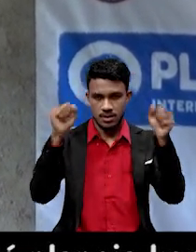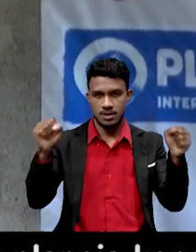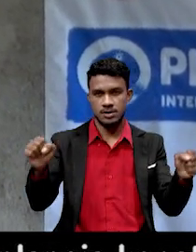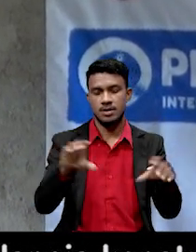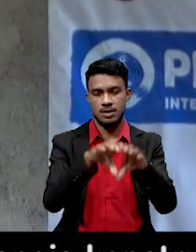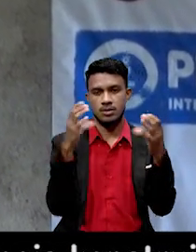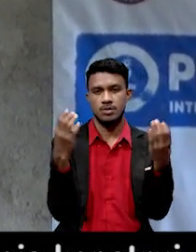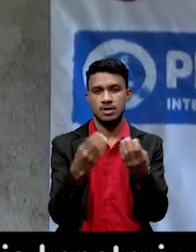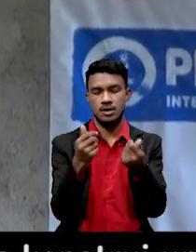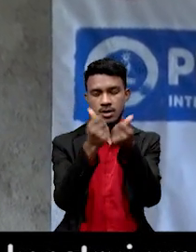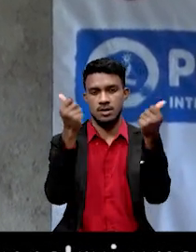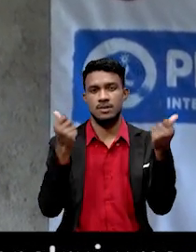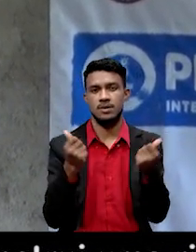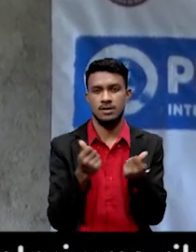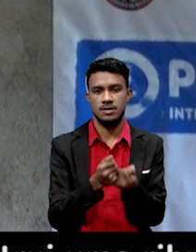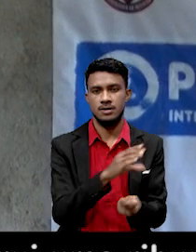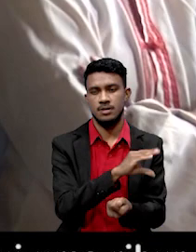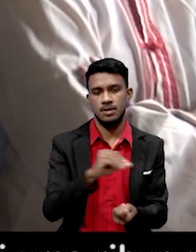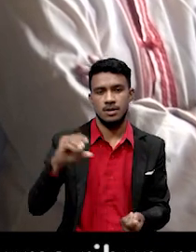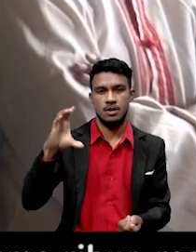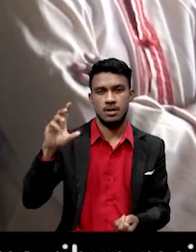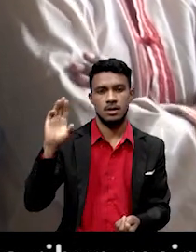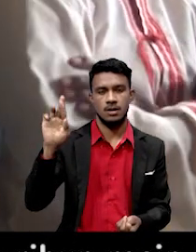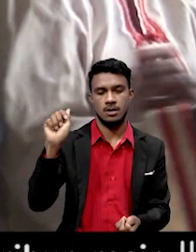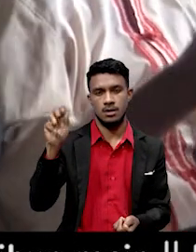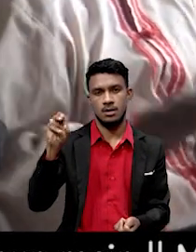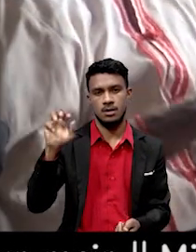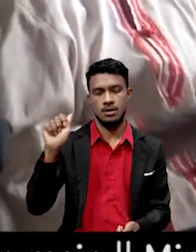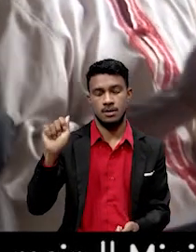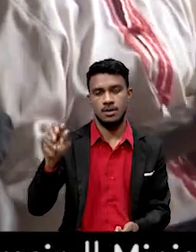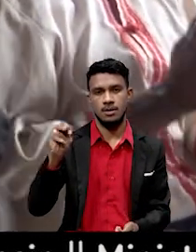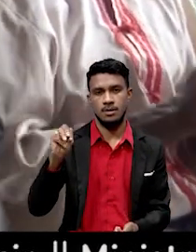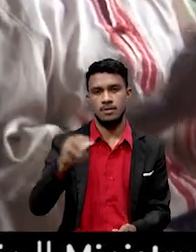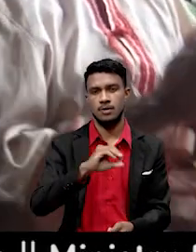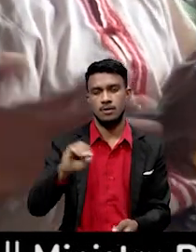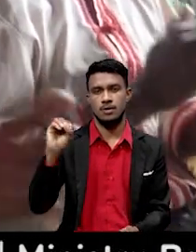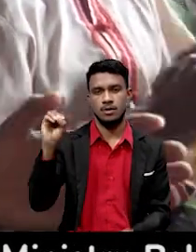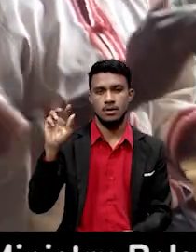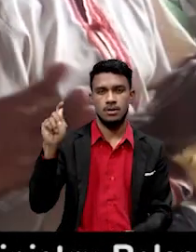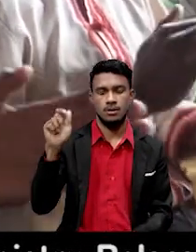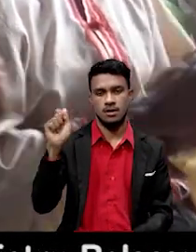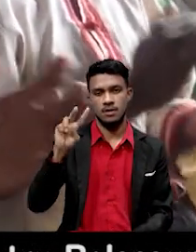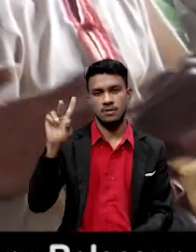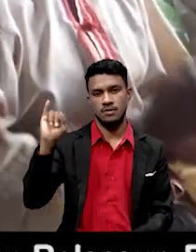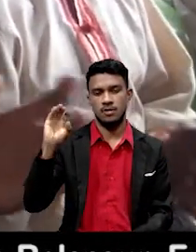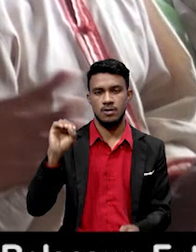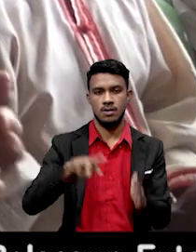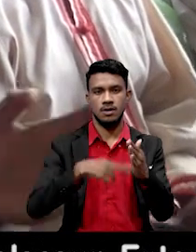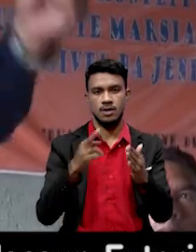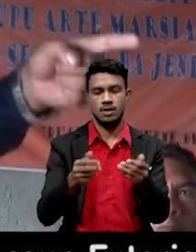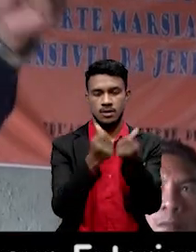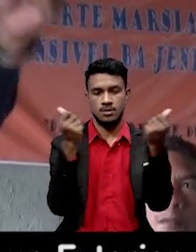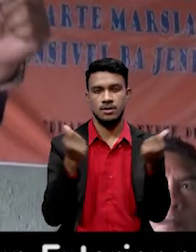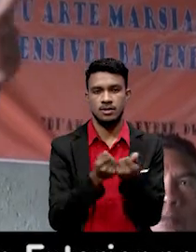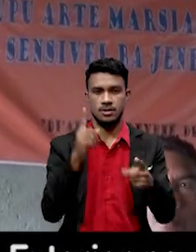Reguladora Arte Marcial, da CRAM, Octávio da Conceição MOS, explica com o regulamento arte marcial. La